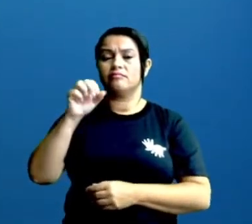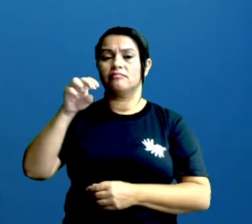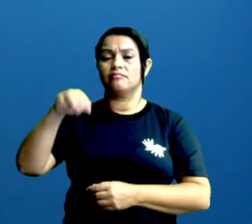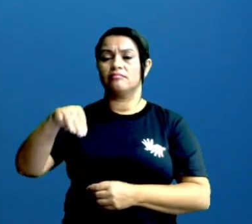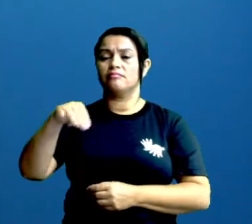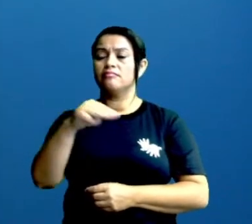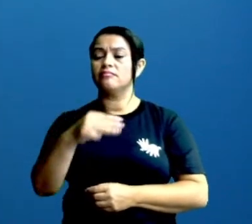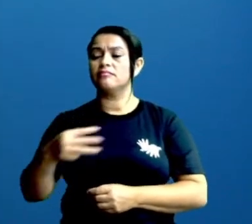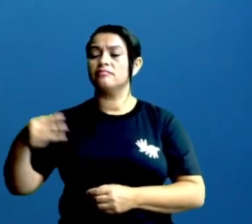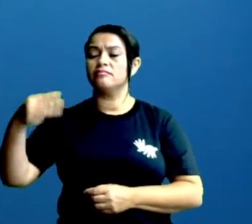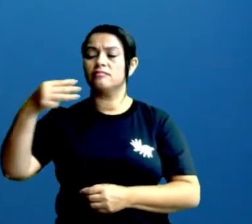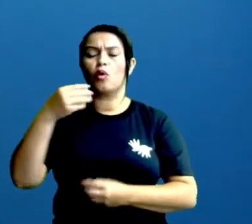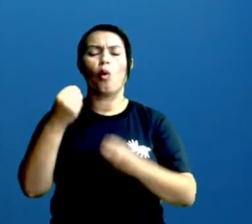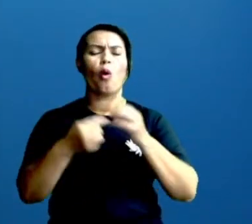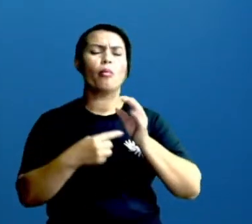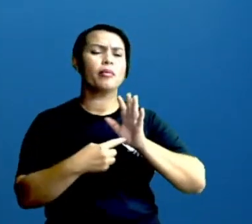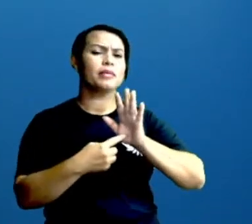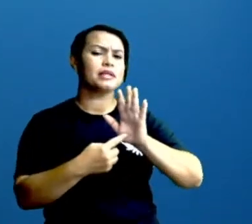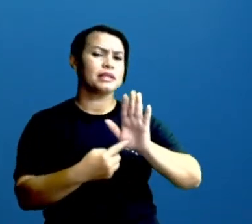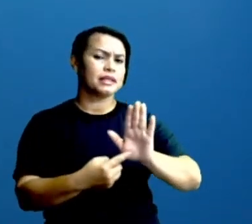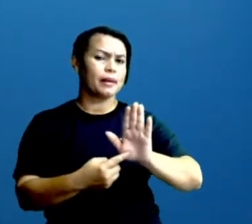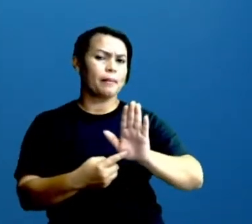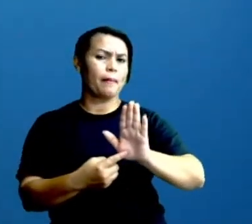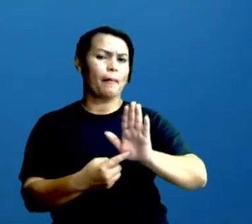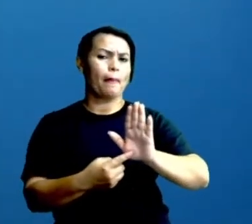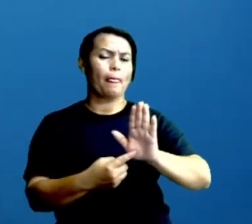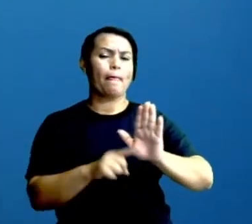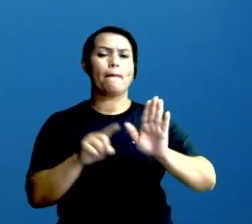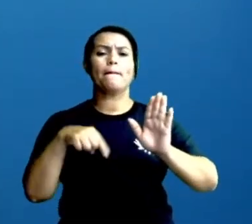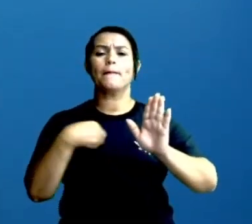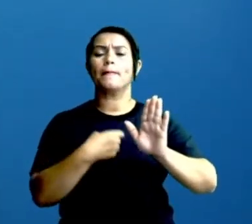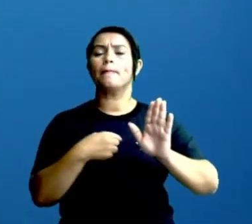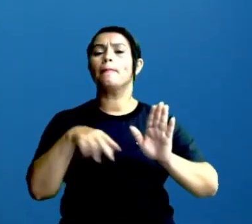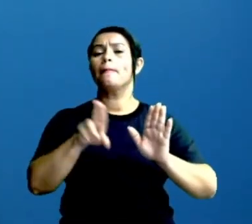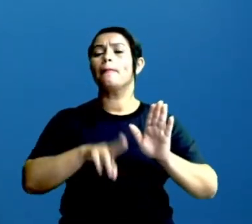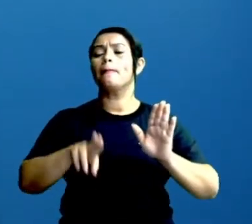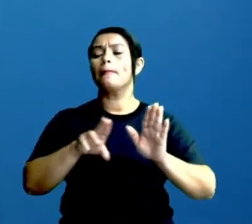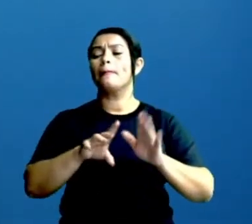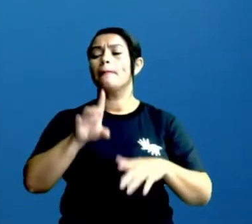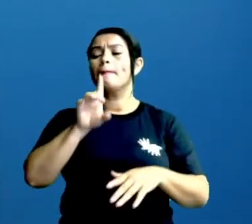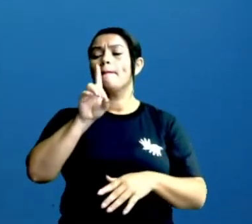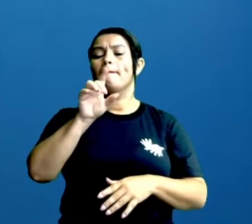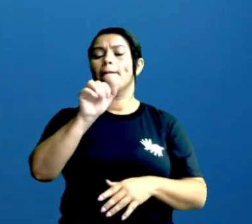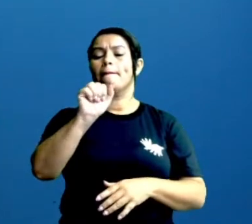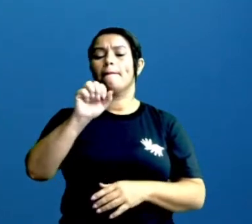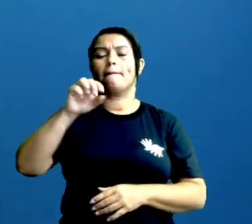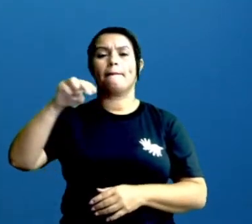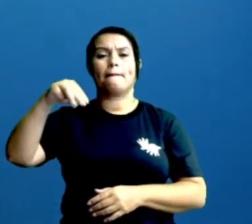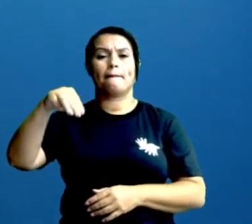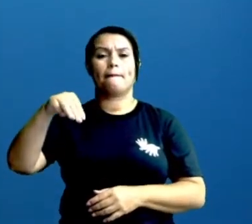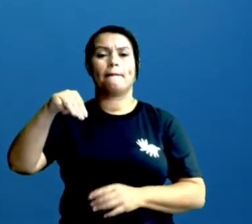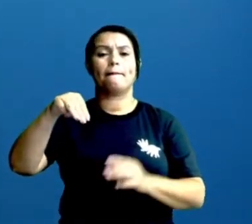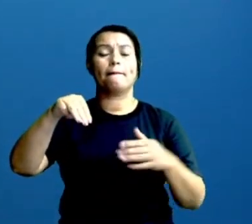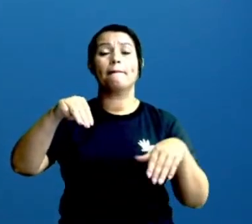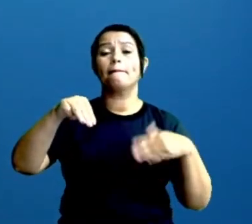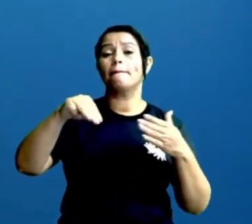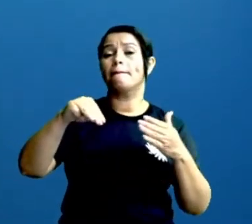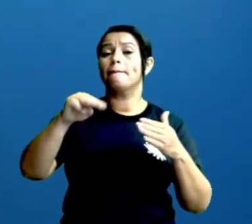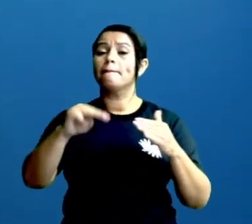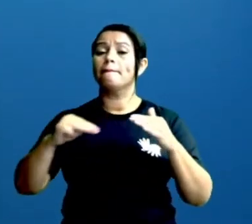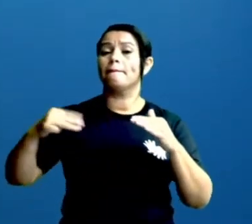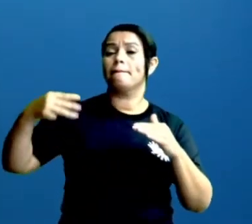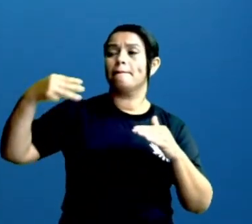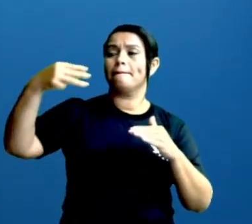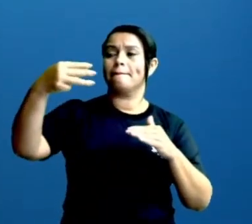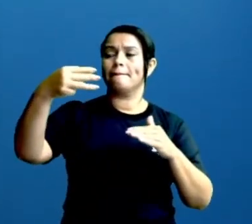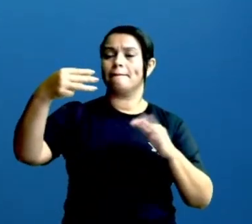vamos representar o decâmetro cúbico, nós usamos o DAM elevado a